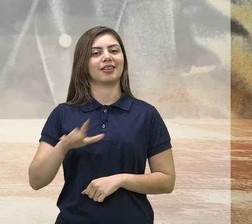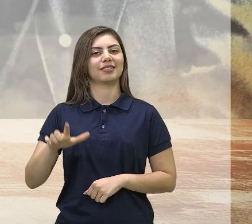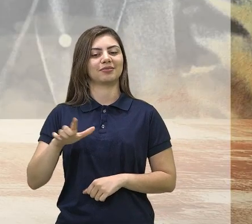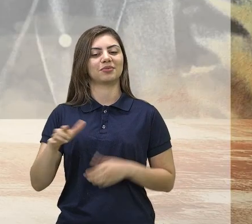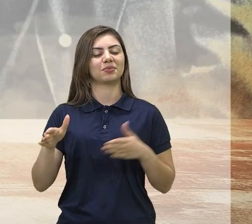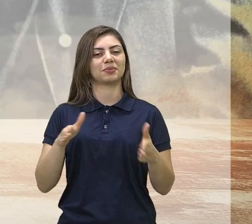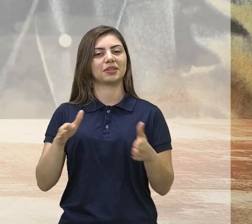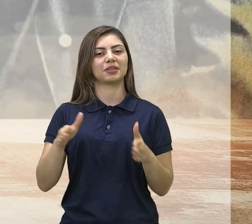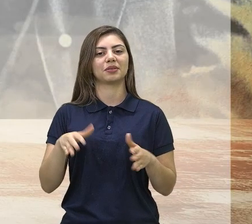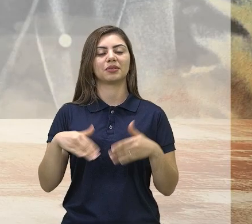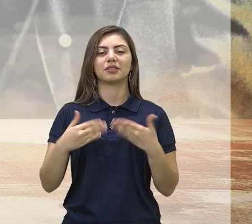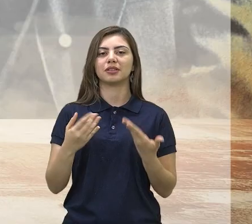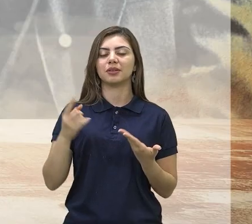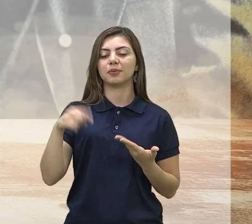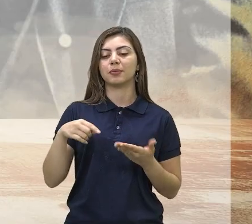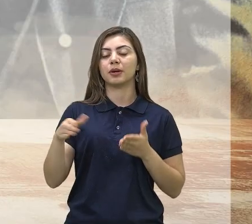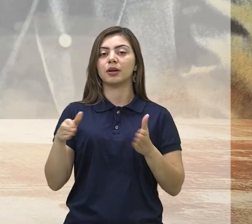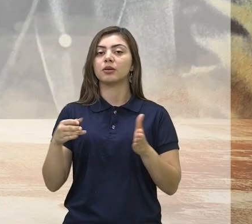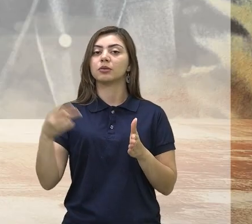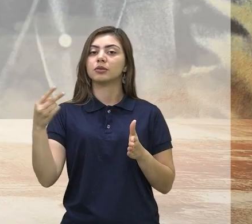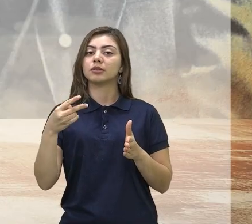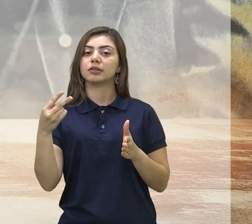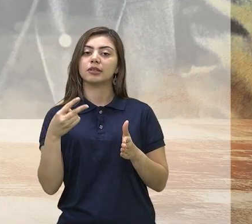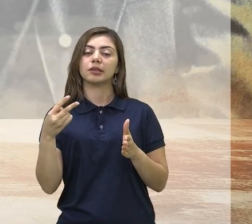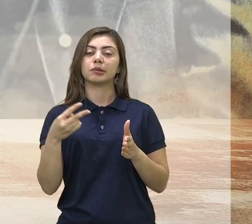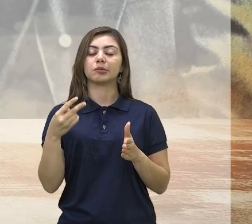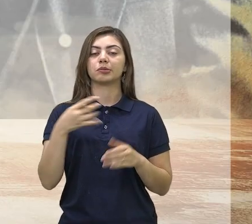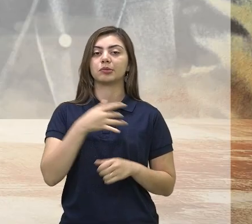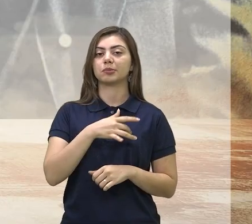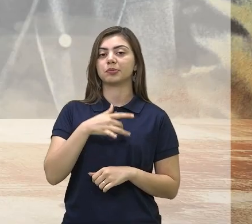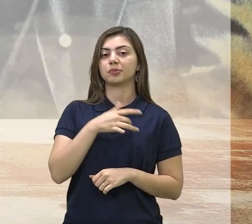romantismo. Essa segunda geração, ela é conhecida como